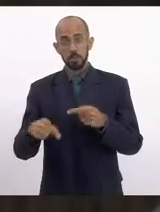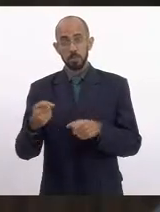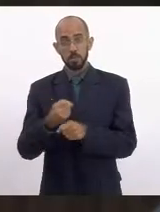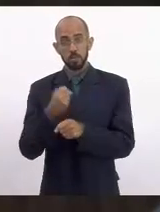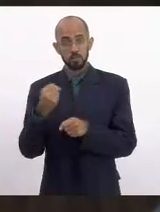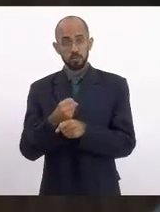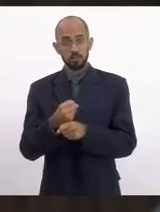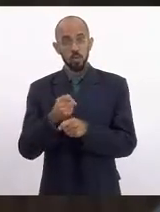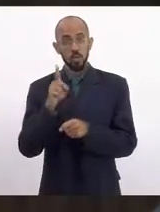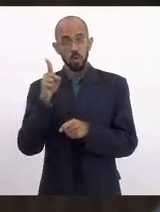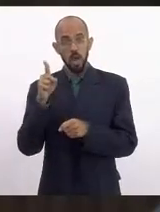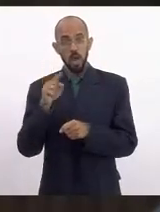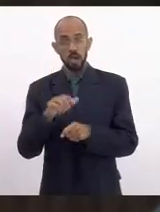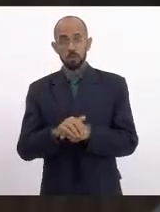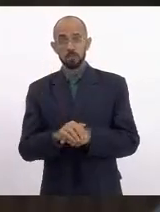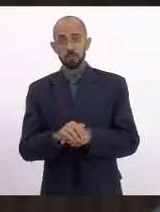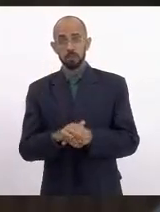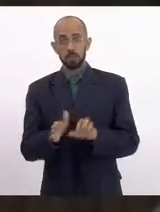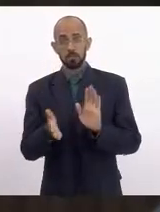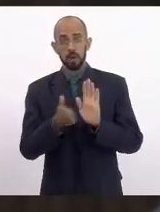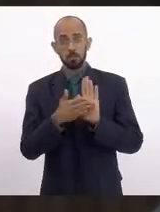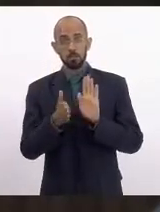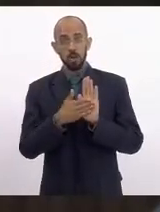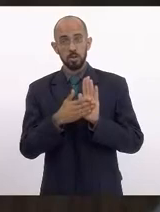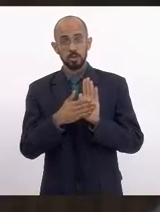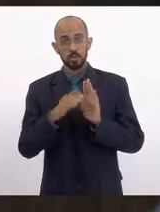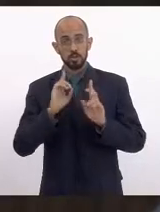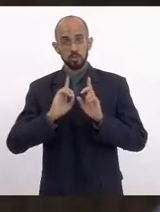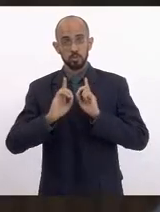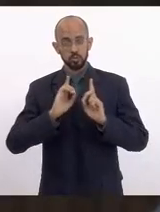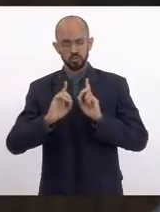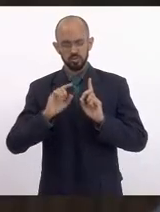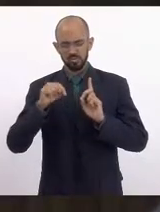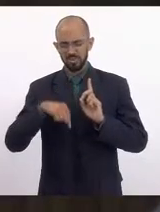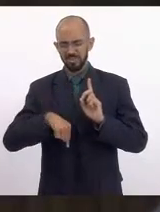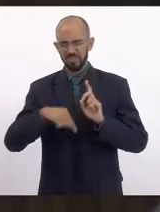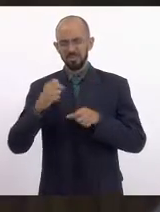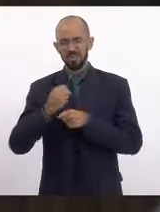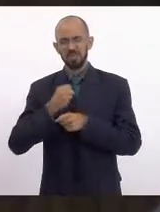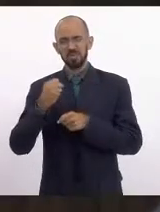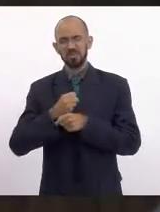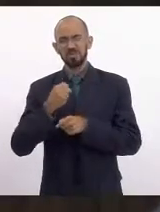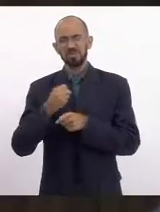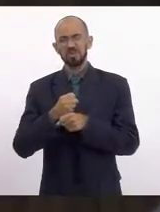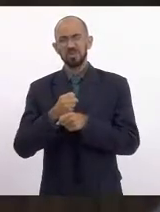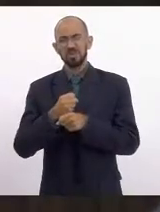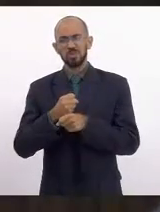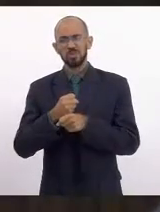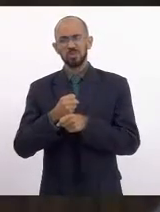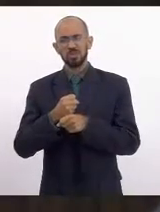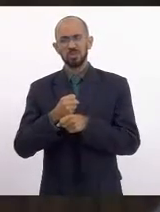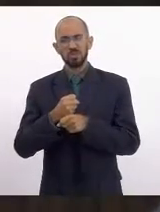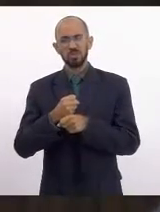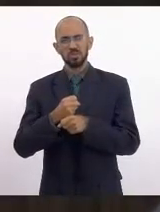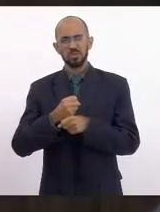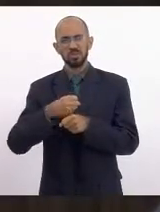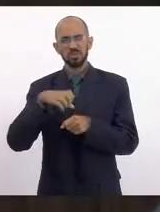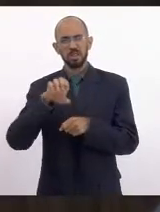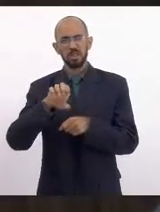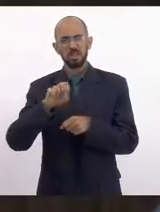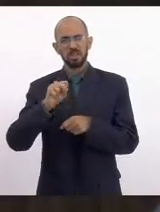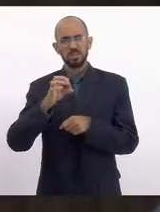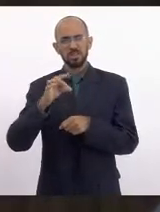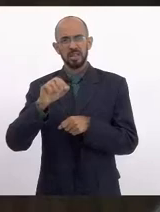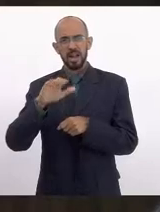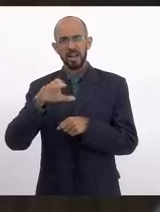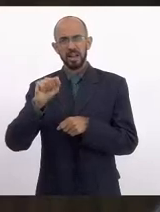fora a proposta é que estamos discutindo aqui ela construção sobre Estacas para aumentar as pistas de pouso